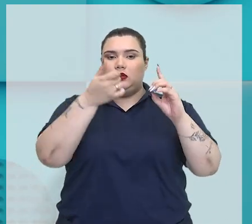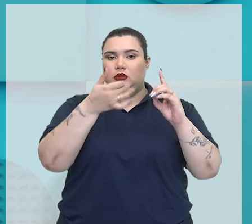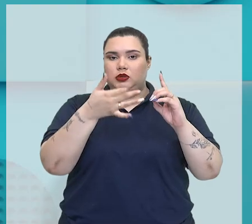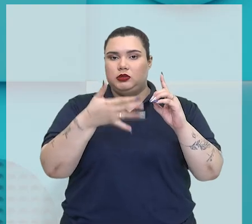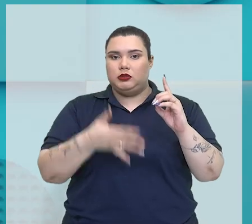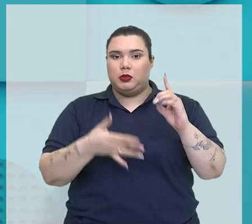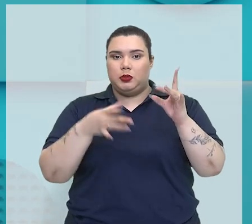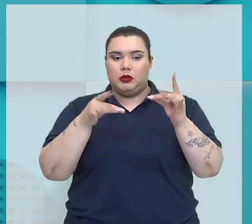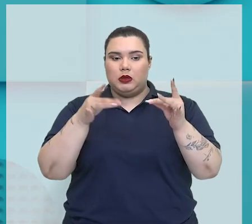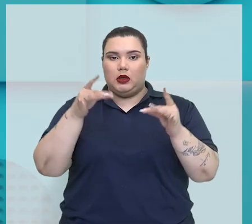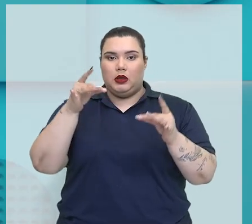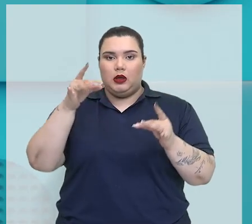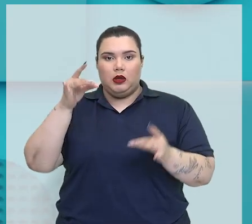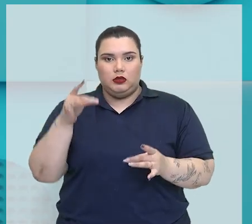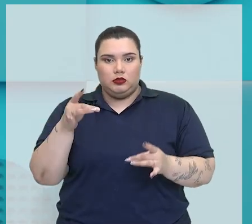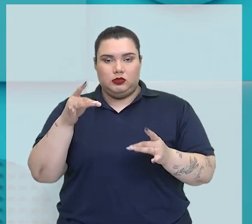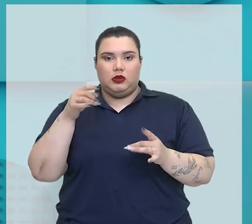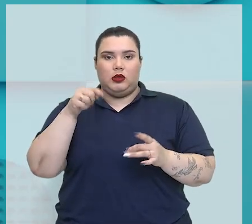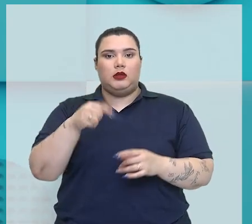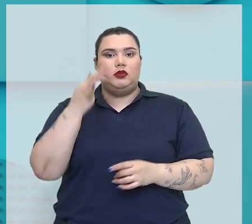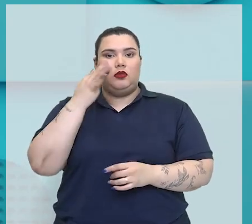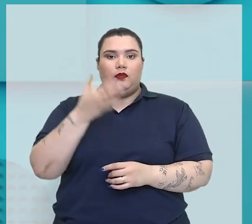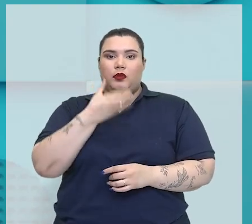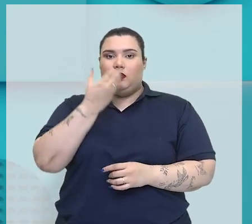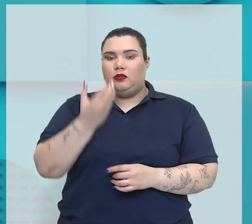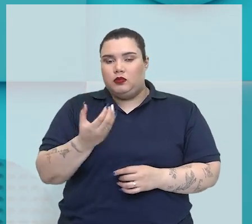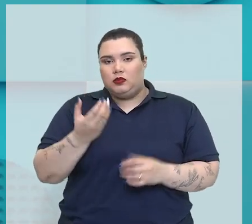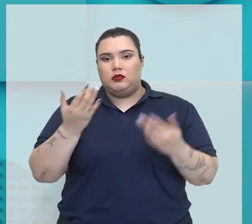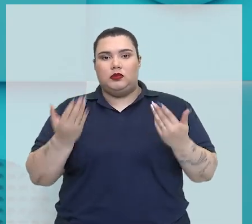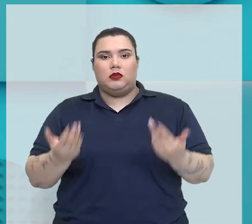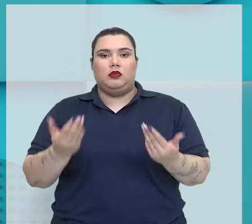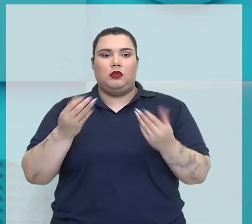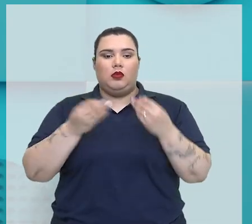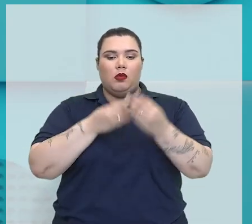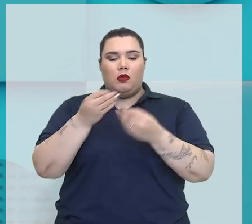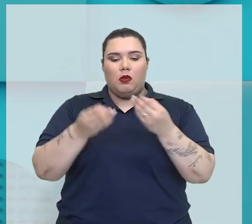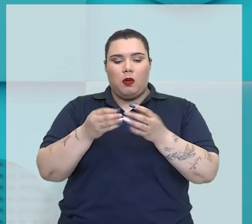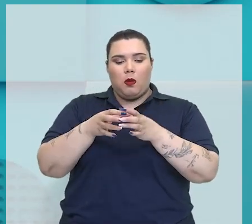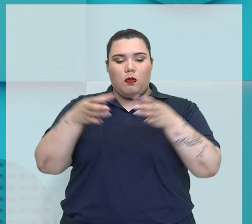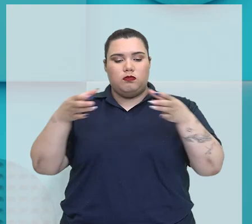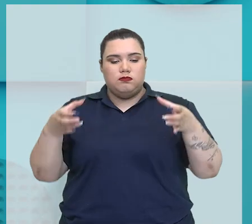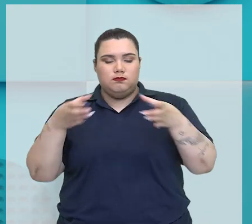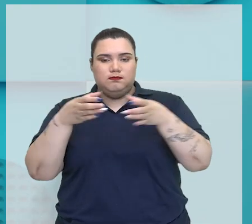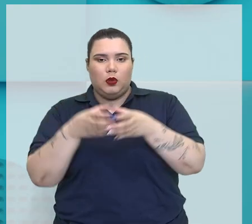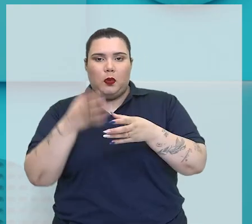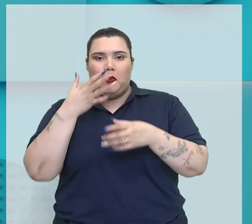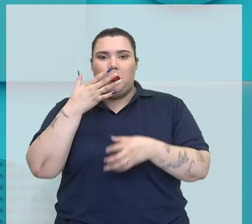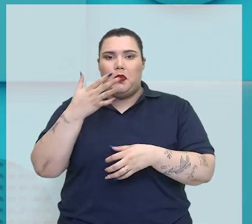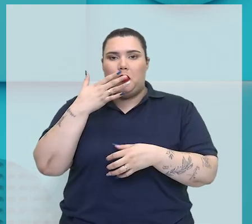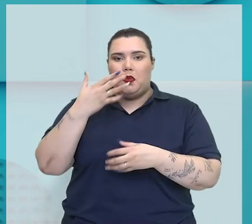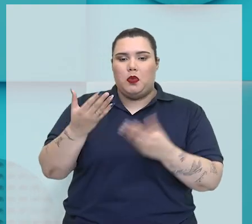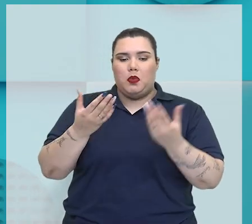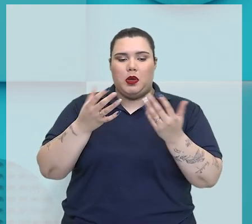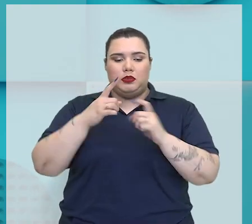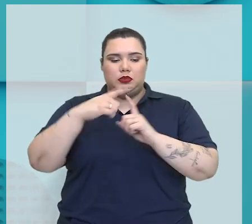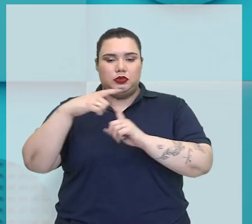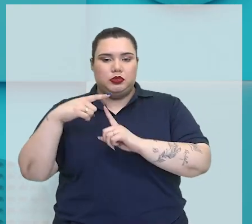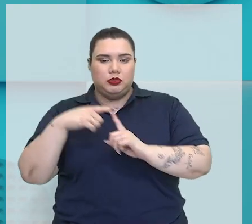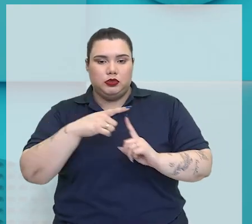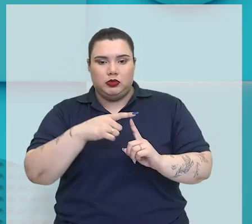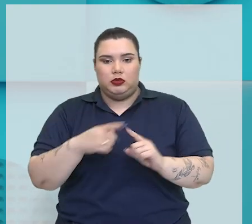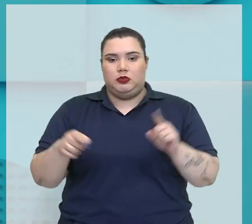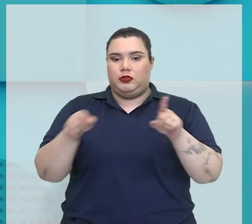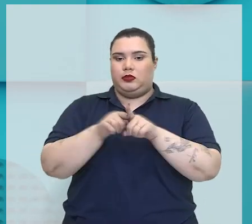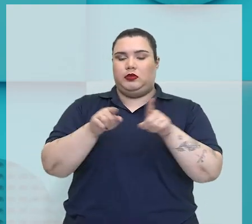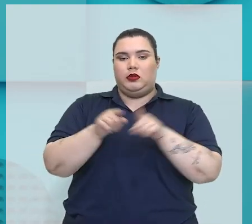descrever detalhadamente como essa fruta, né? Tamanho, cor, textura e tudo mais. Assim como